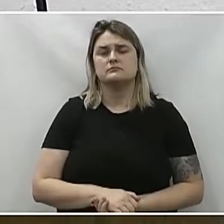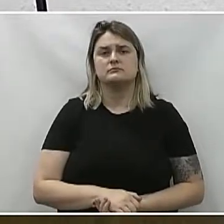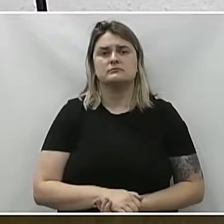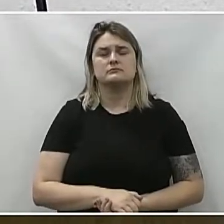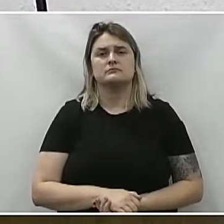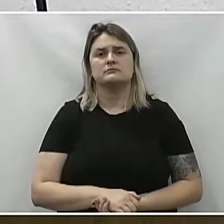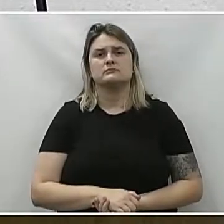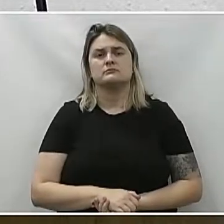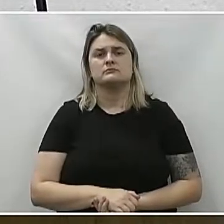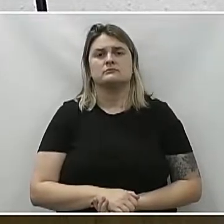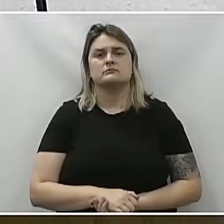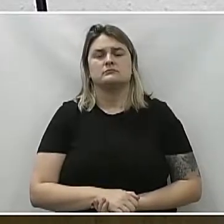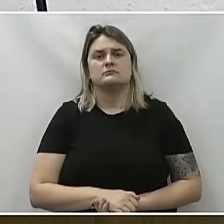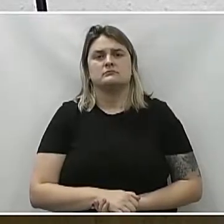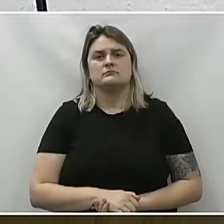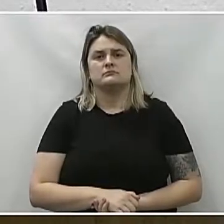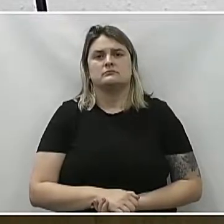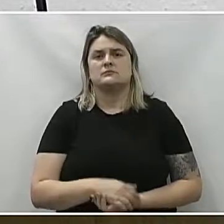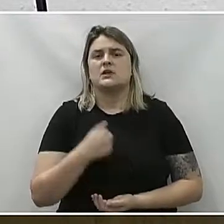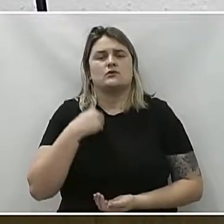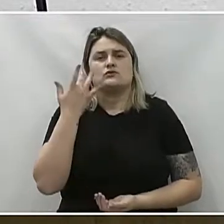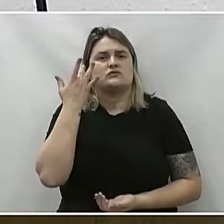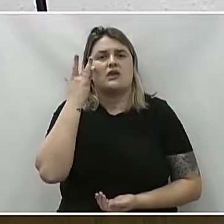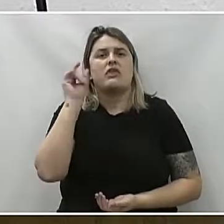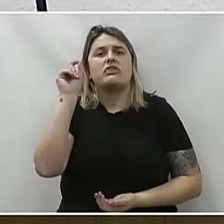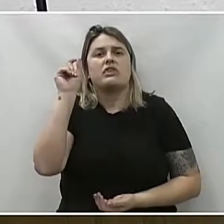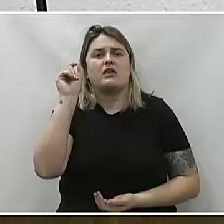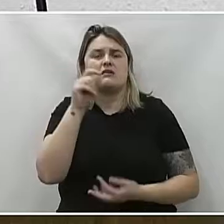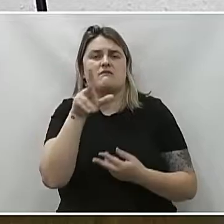Eu queria... não sei quem vai ver isso,